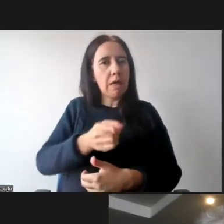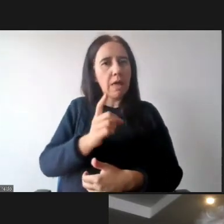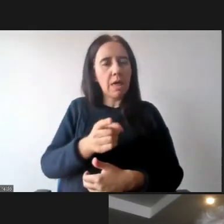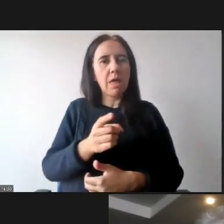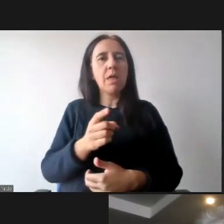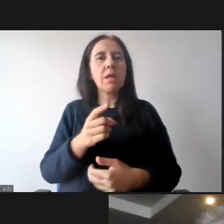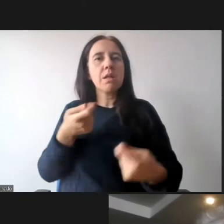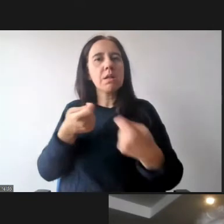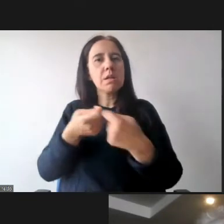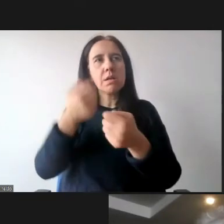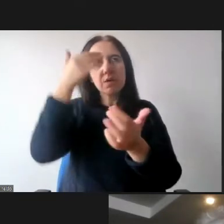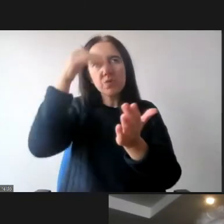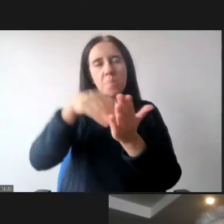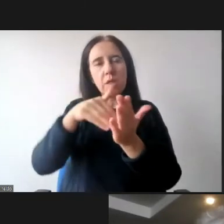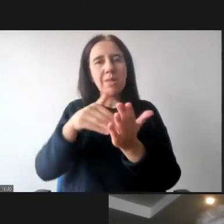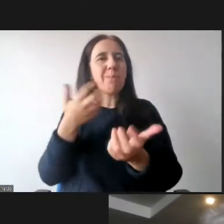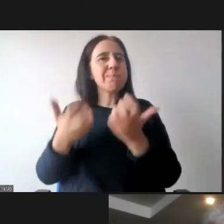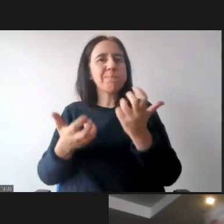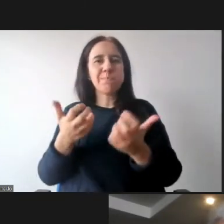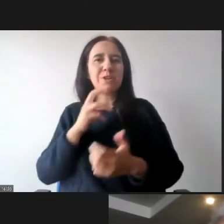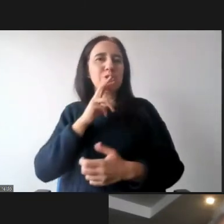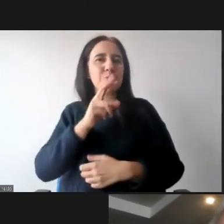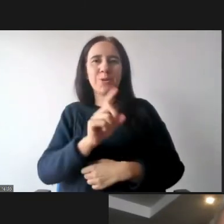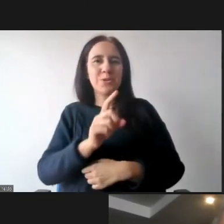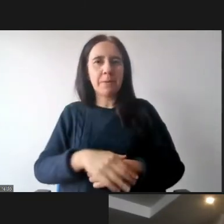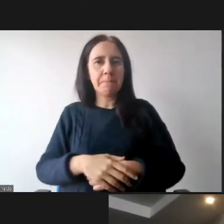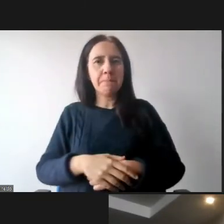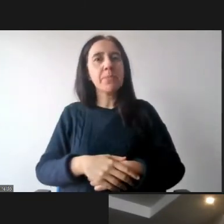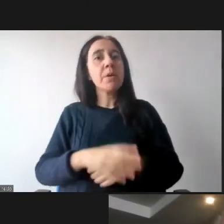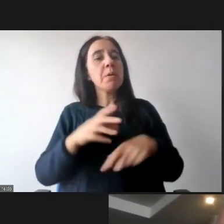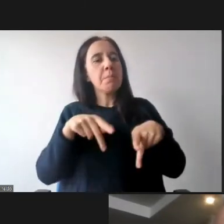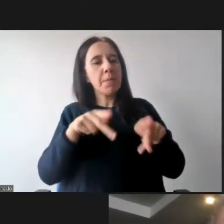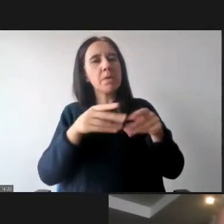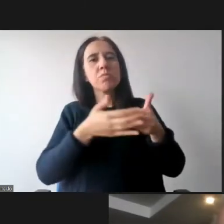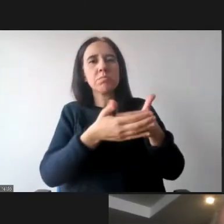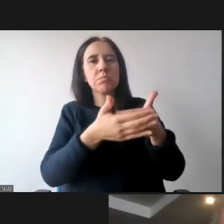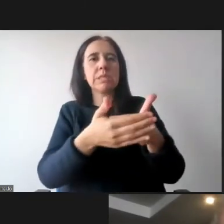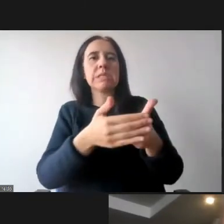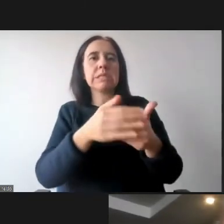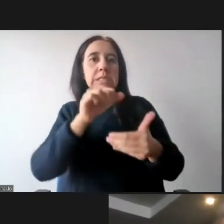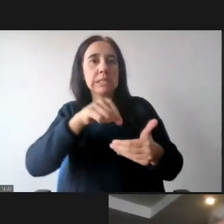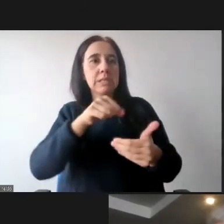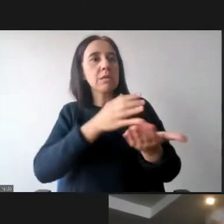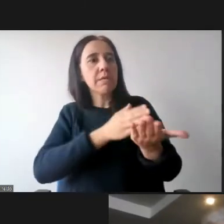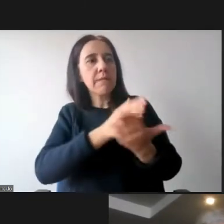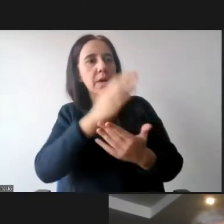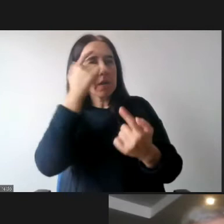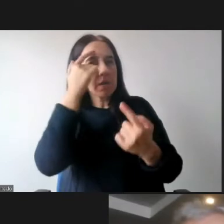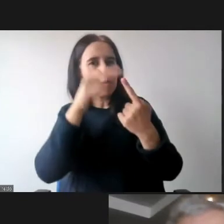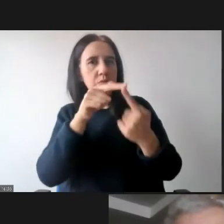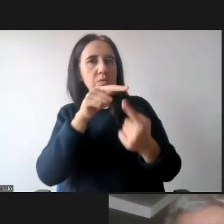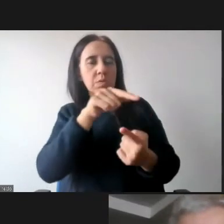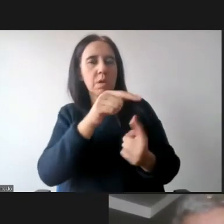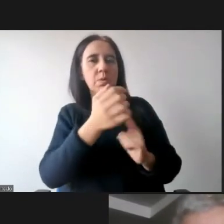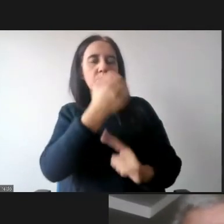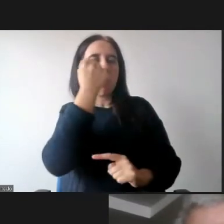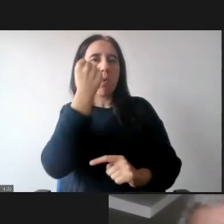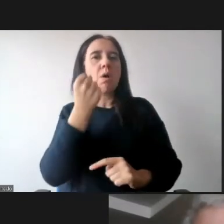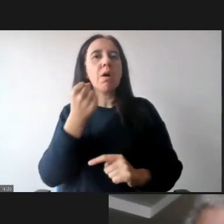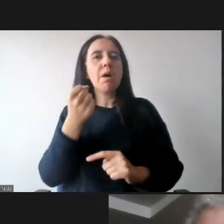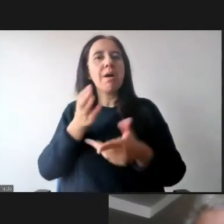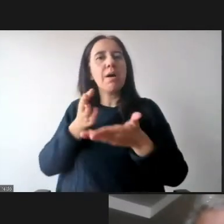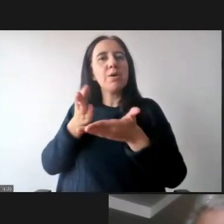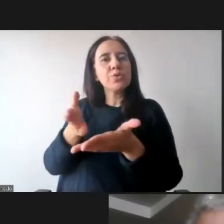ao resultado. Propõe uma metódica que, a ser seguida, conduzirá a um resultado e ajudará a